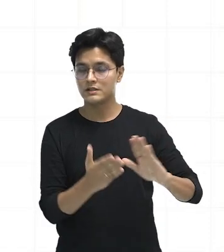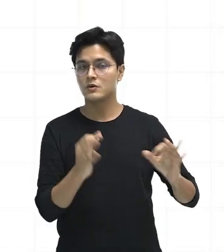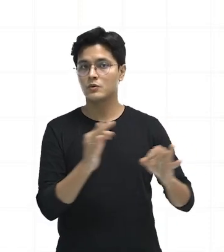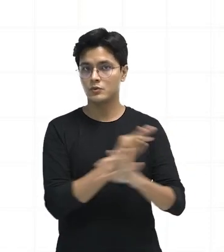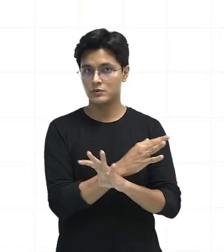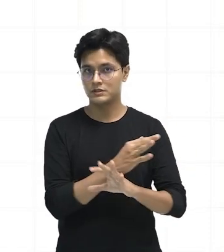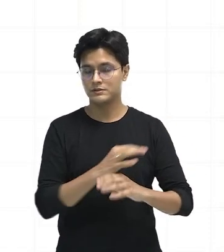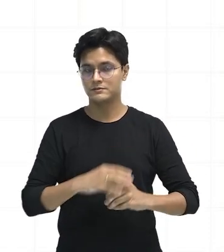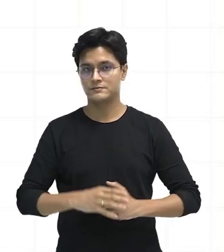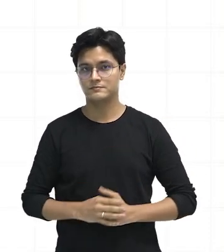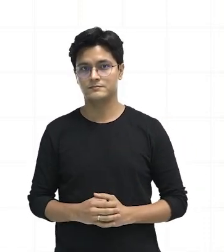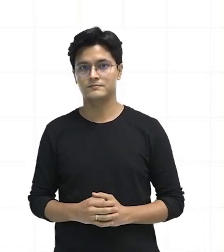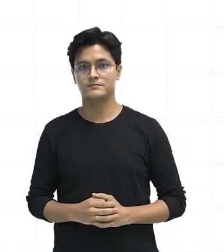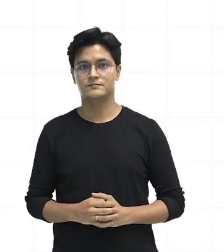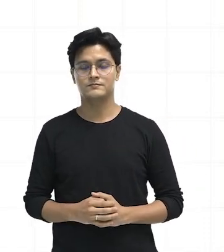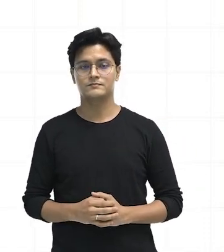Bem,